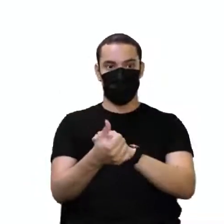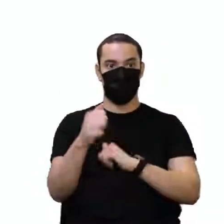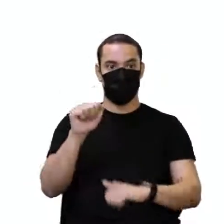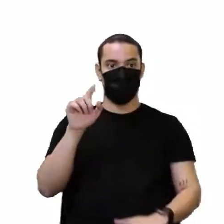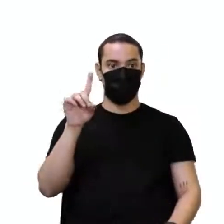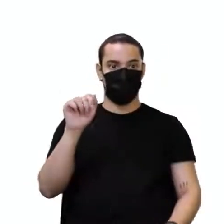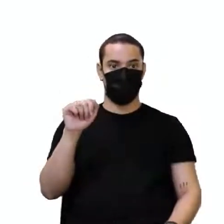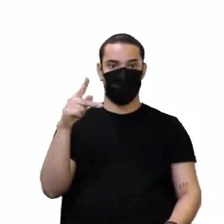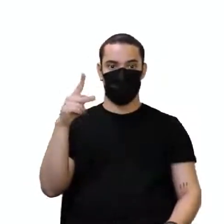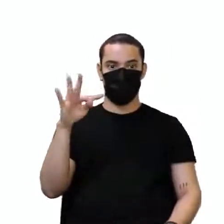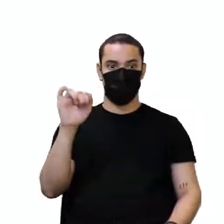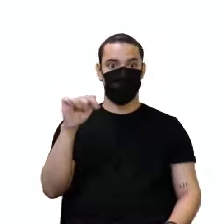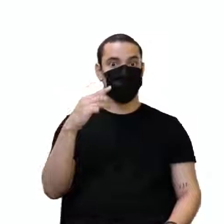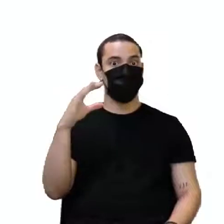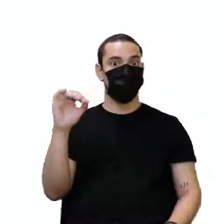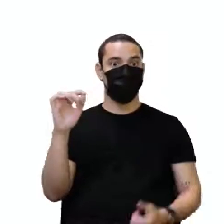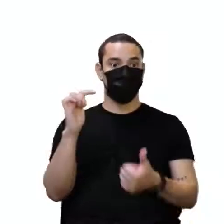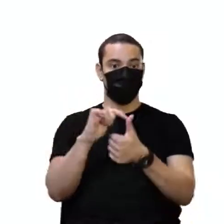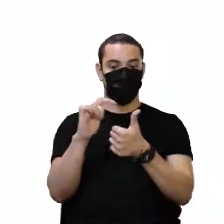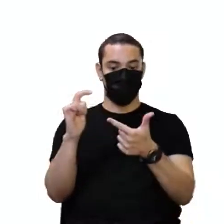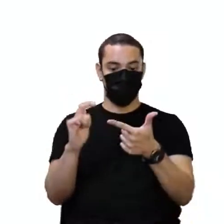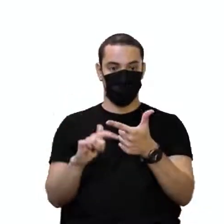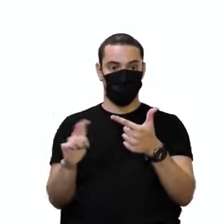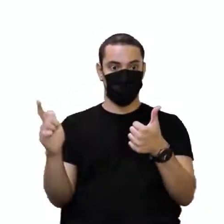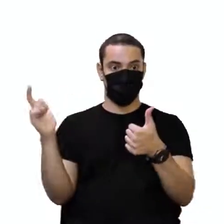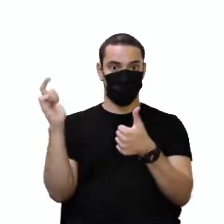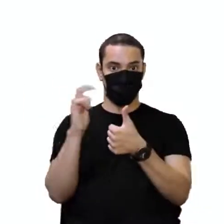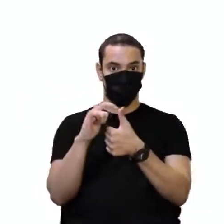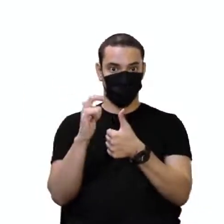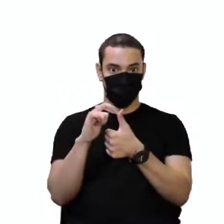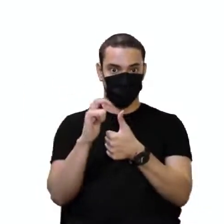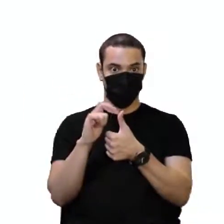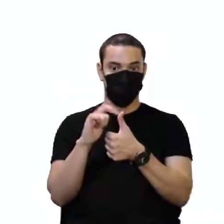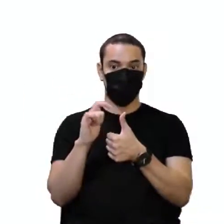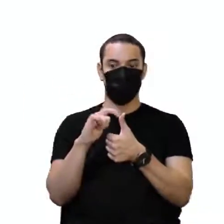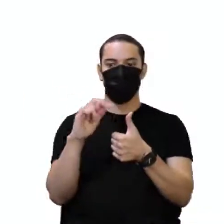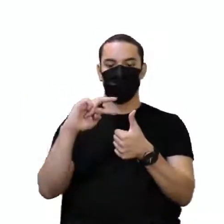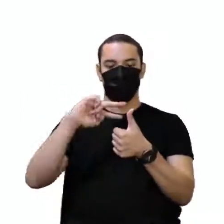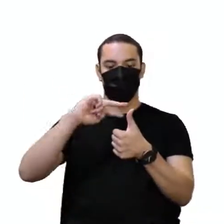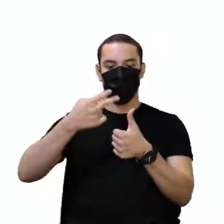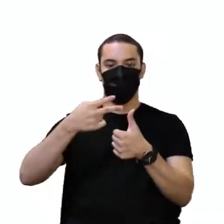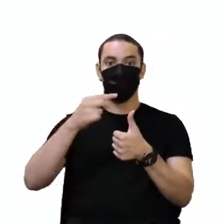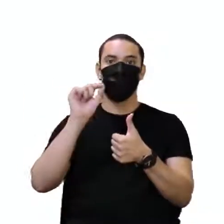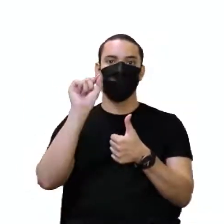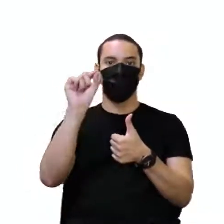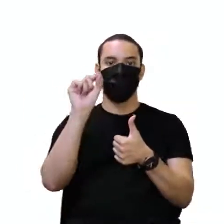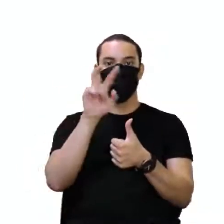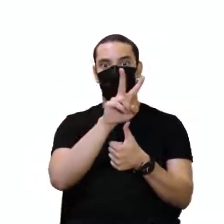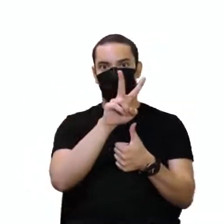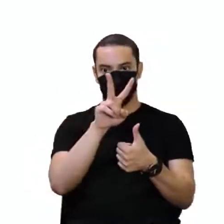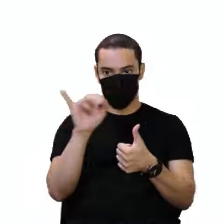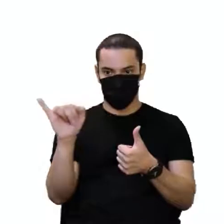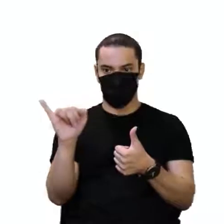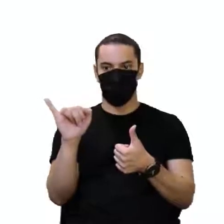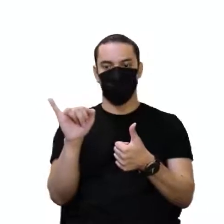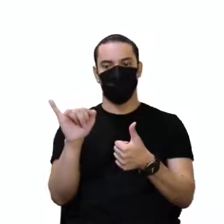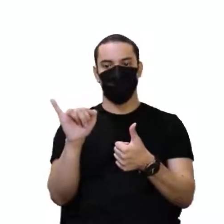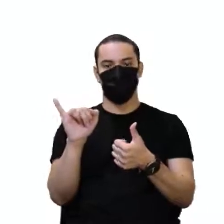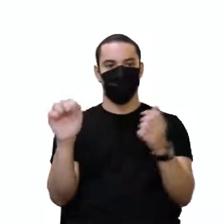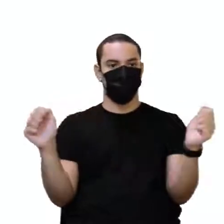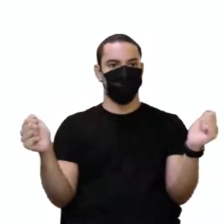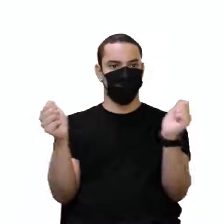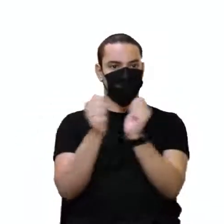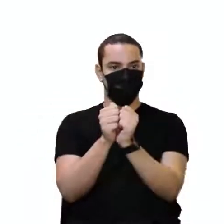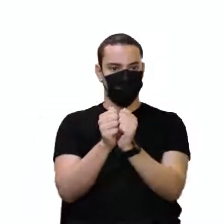dois mecanismos. Quais são, prof? Esses dois mecanismos vão estar